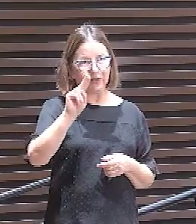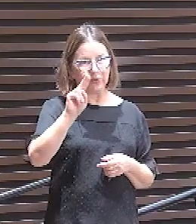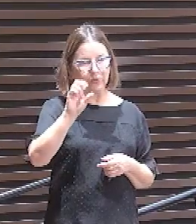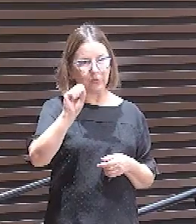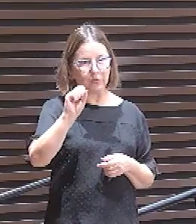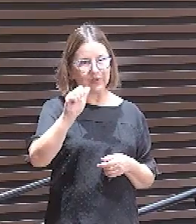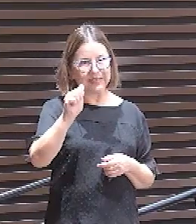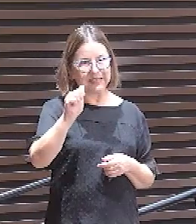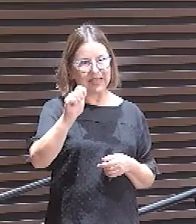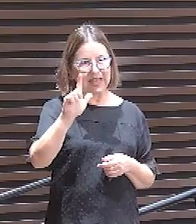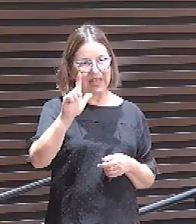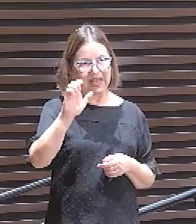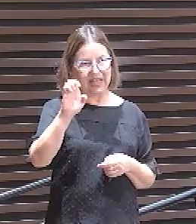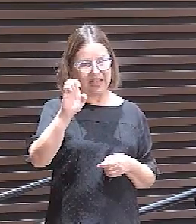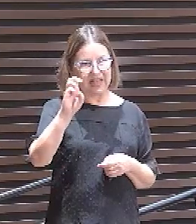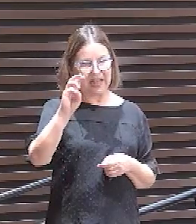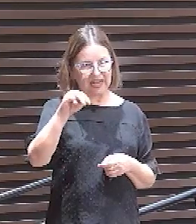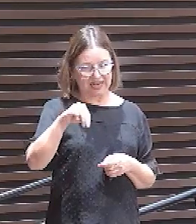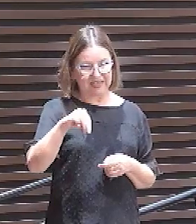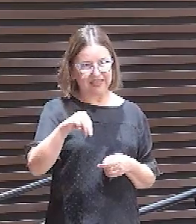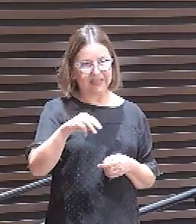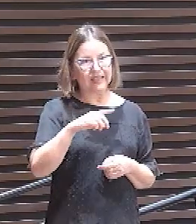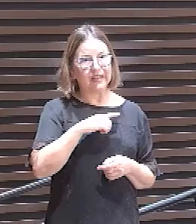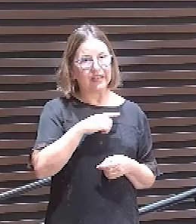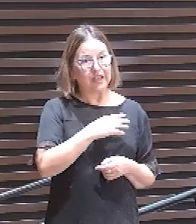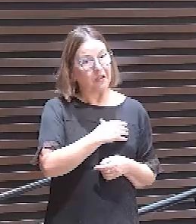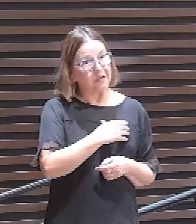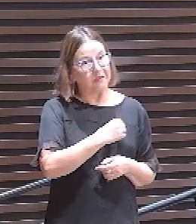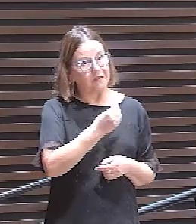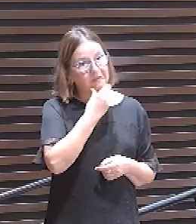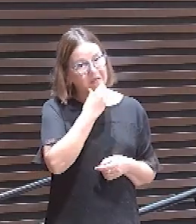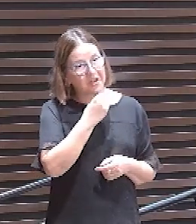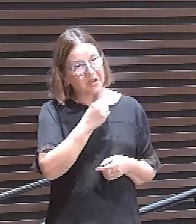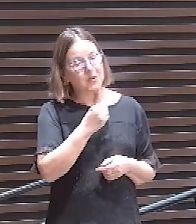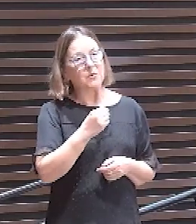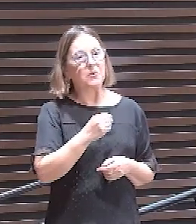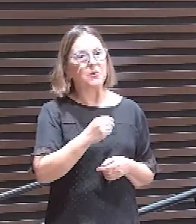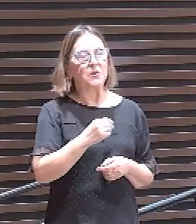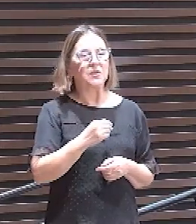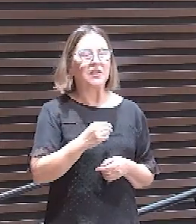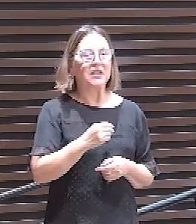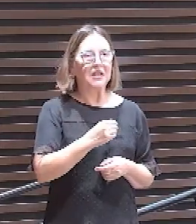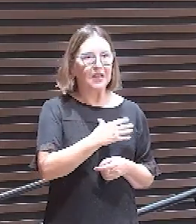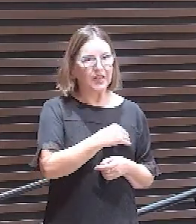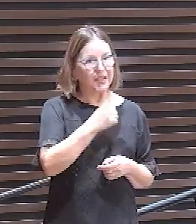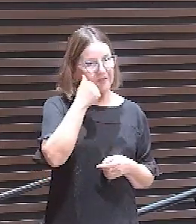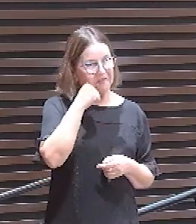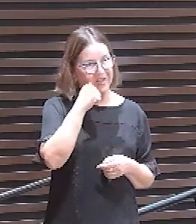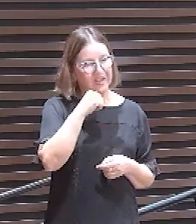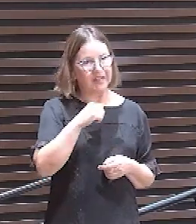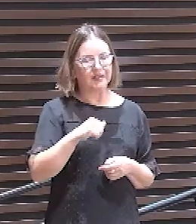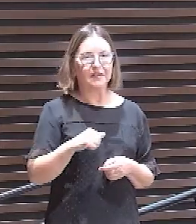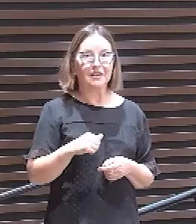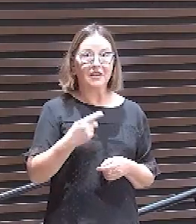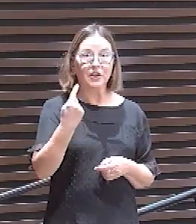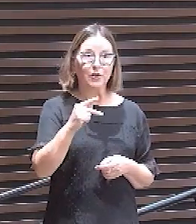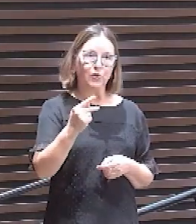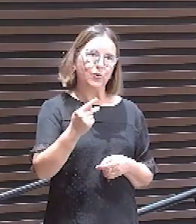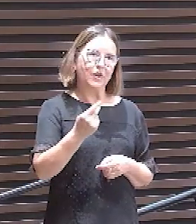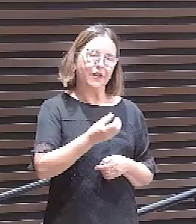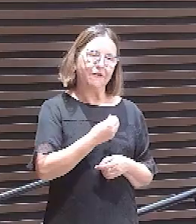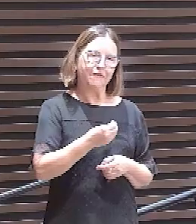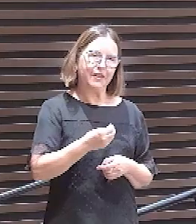os dias de sua vida foram 365 anos, e